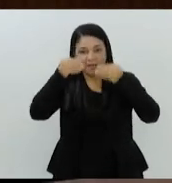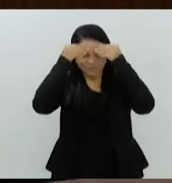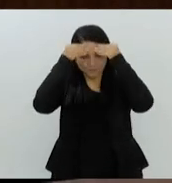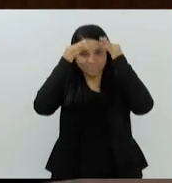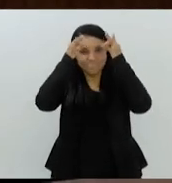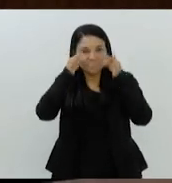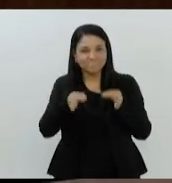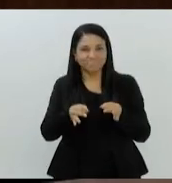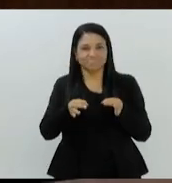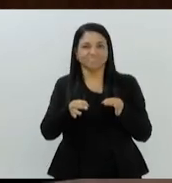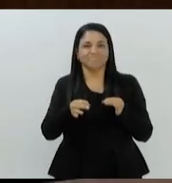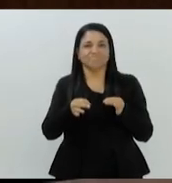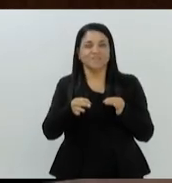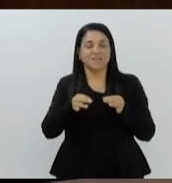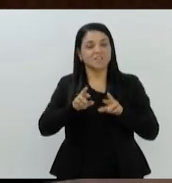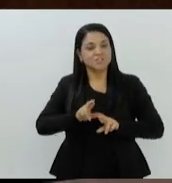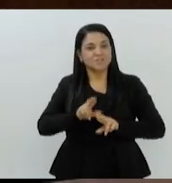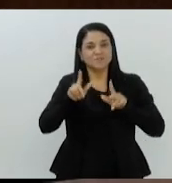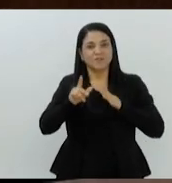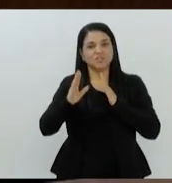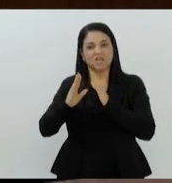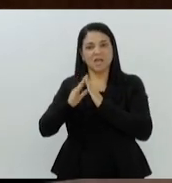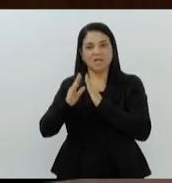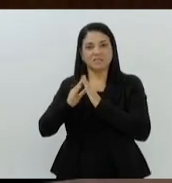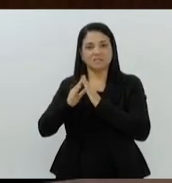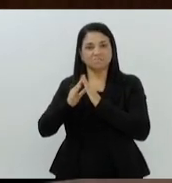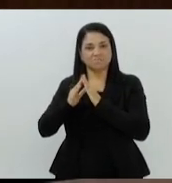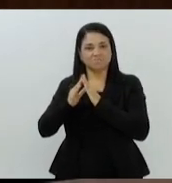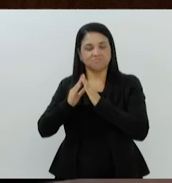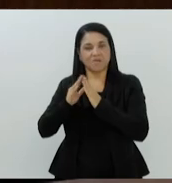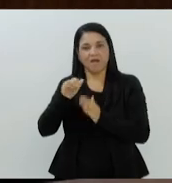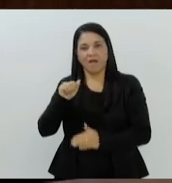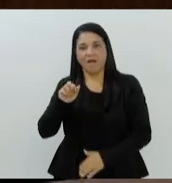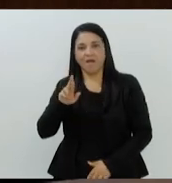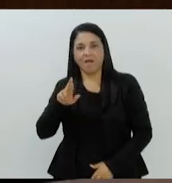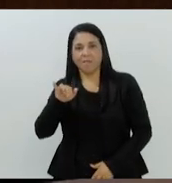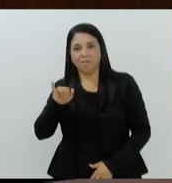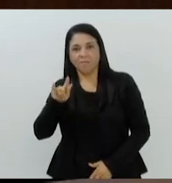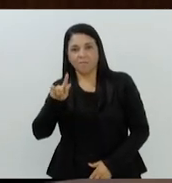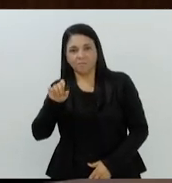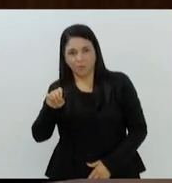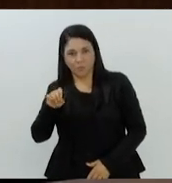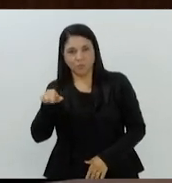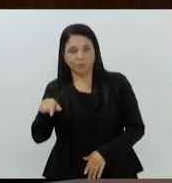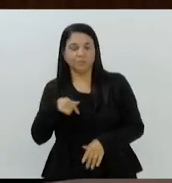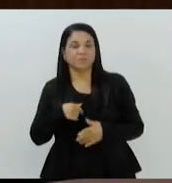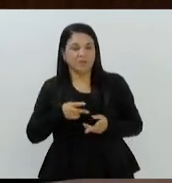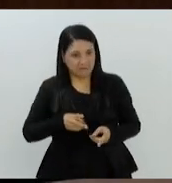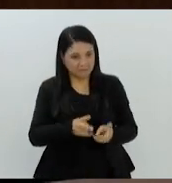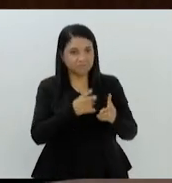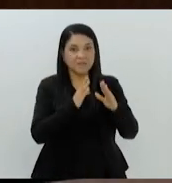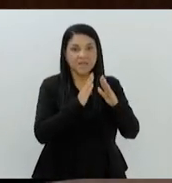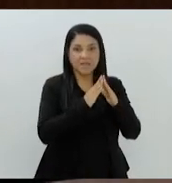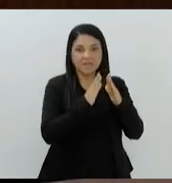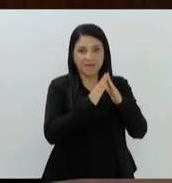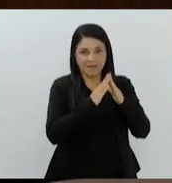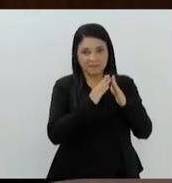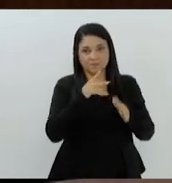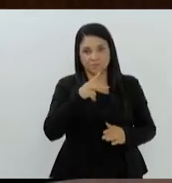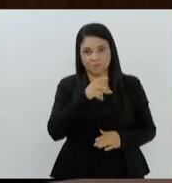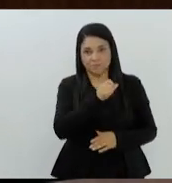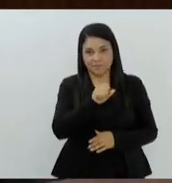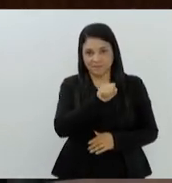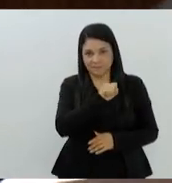de abrigo. A casa de passagem continua, né? A casa de passagem e o centro de acolhimento, tá